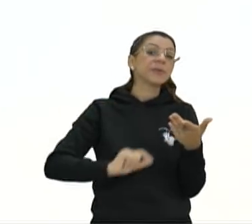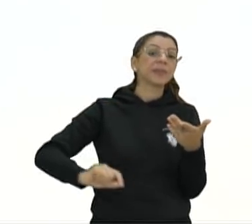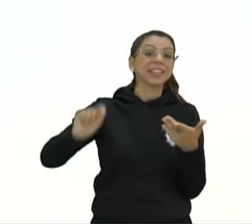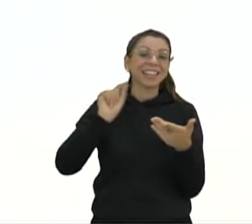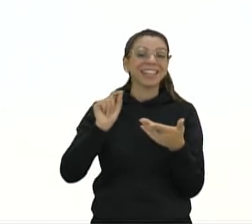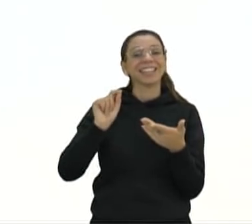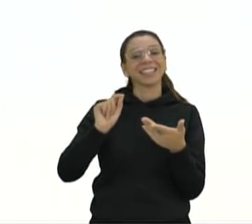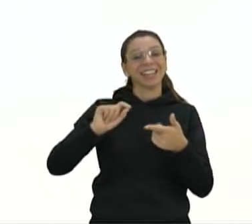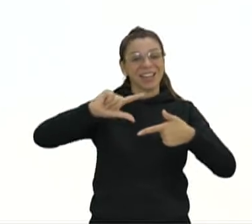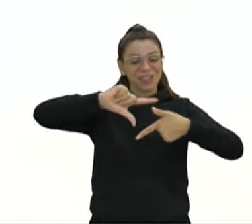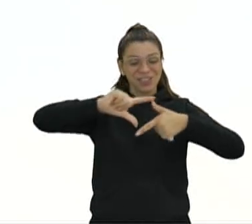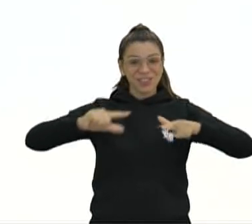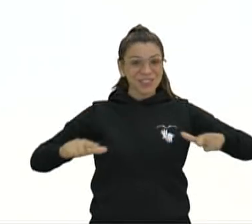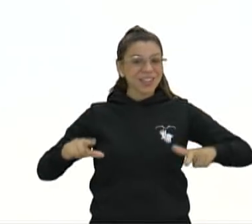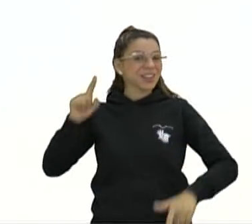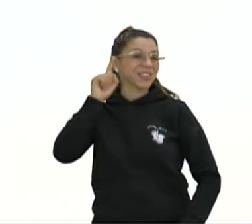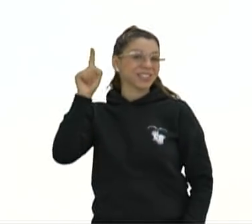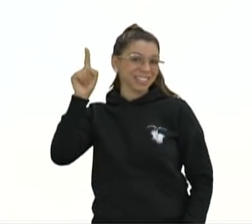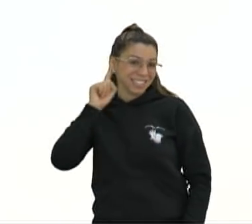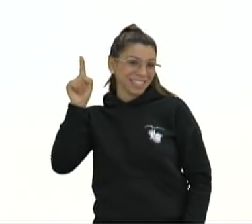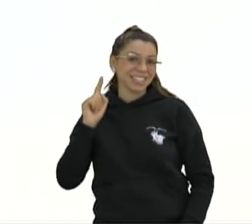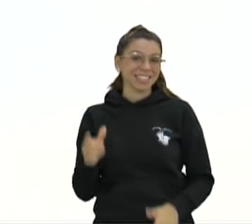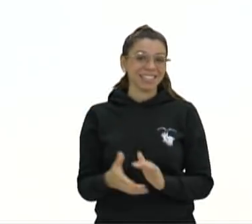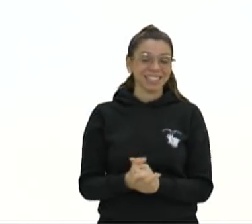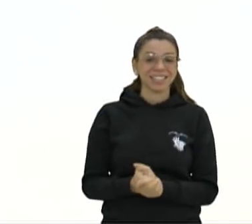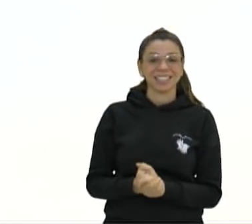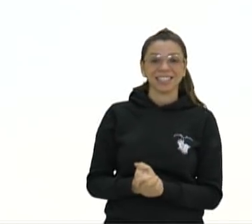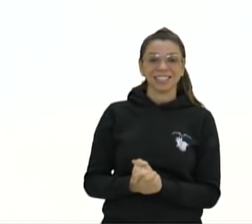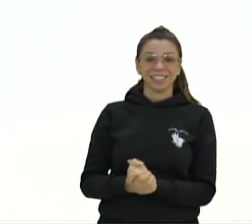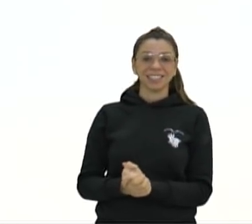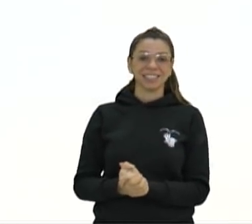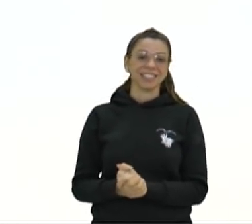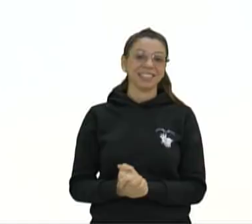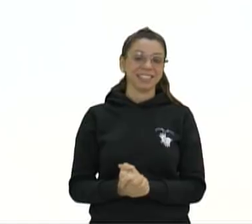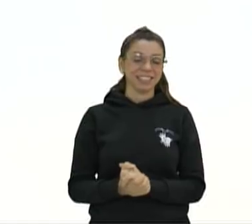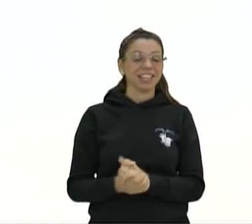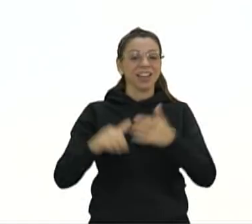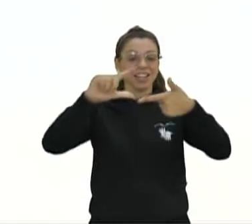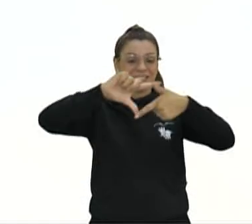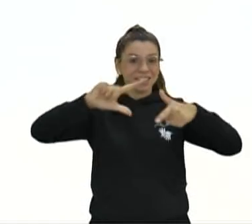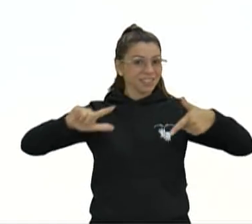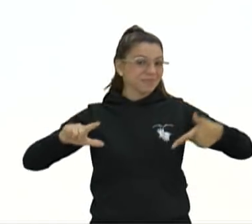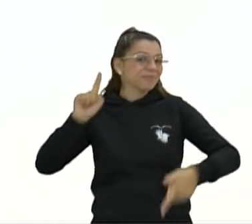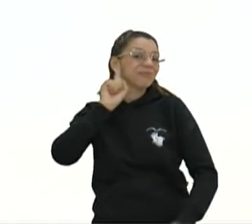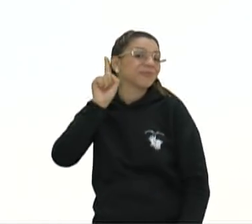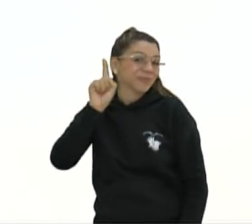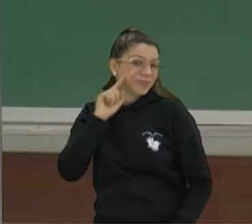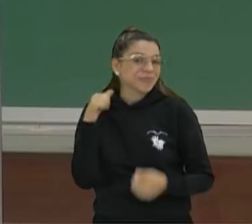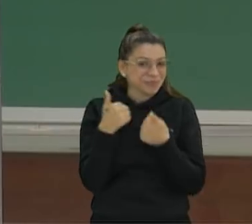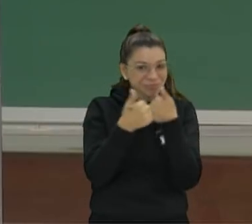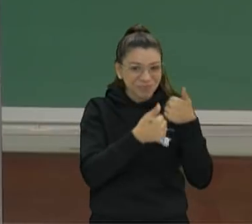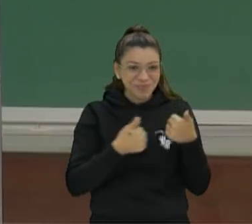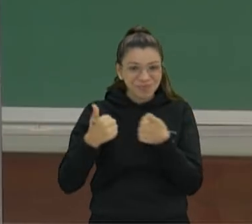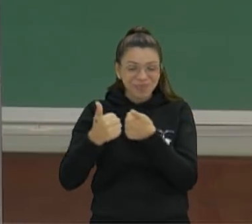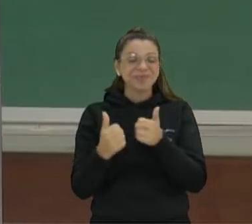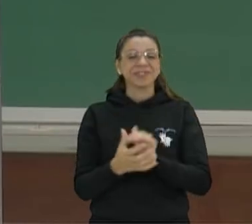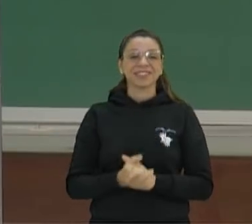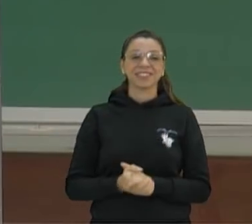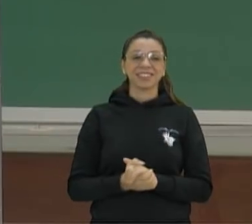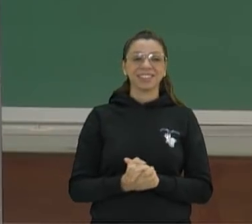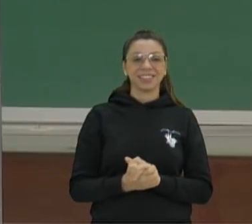sobre a geometria no nosso cotidiano, certo? Vamos trabalhar a geometria no cotidiano, ok?